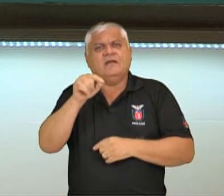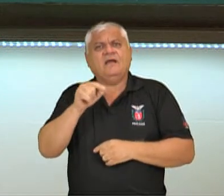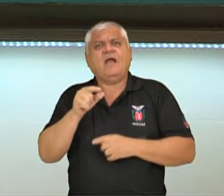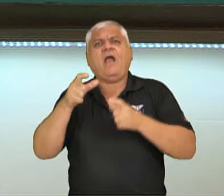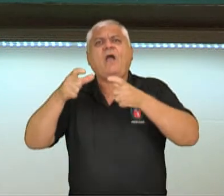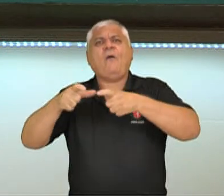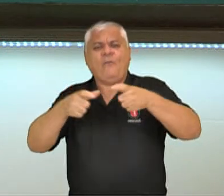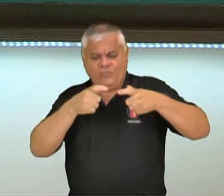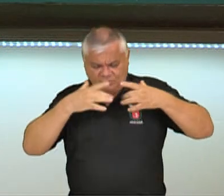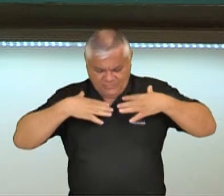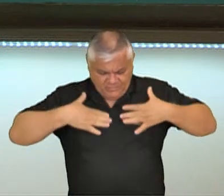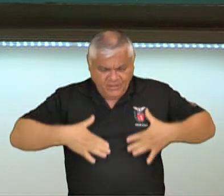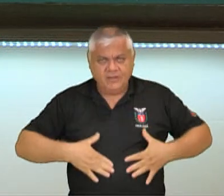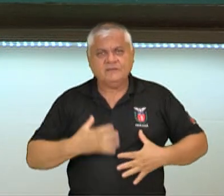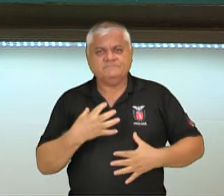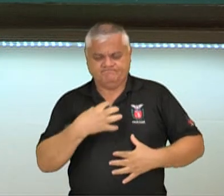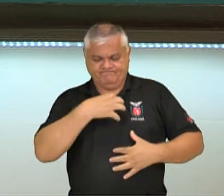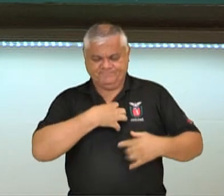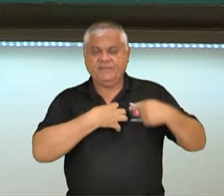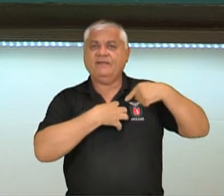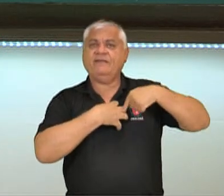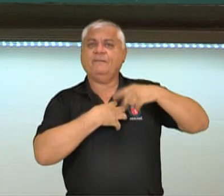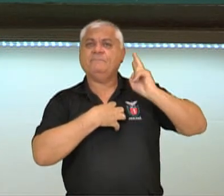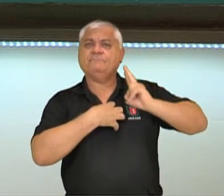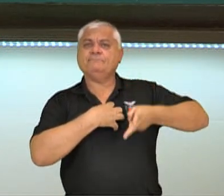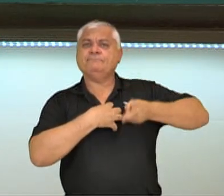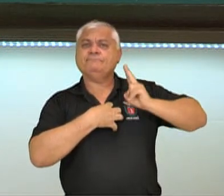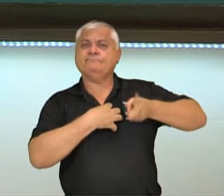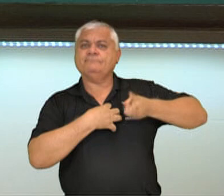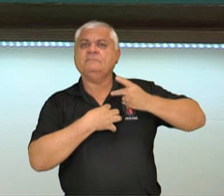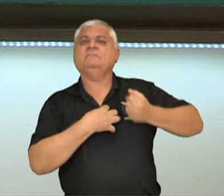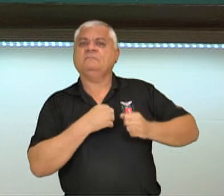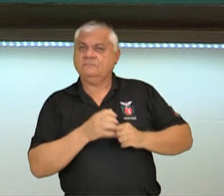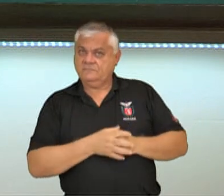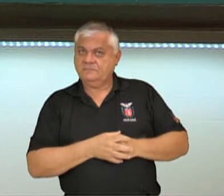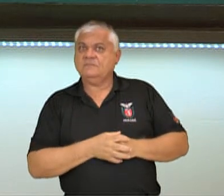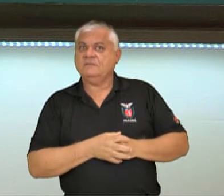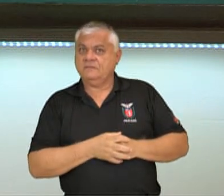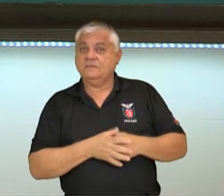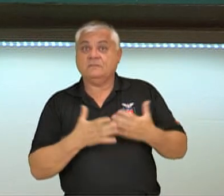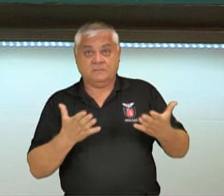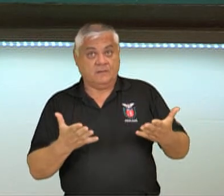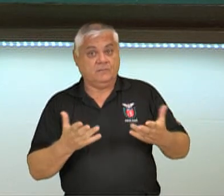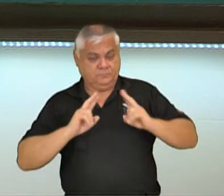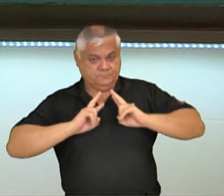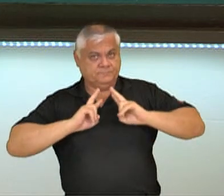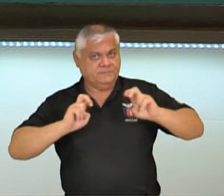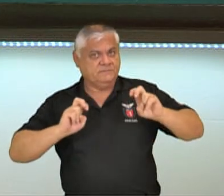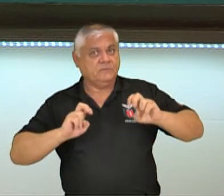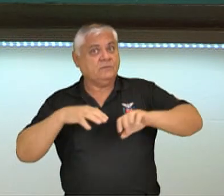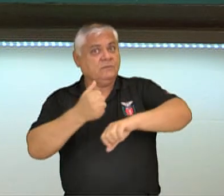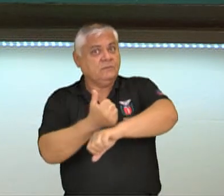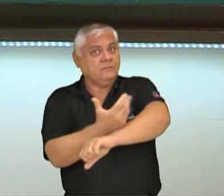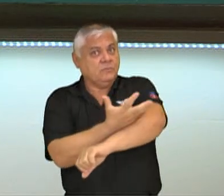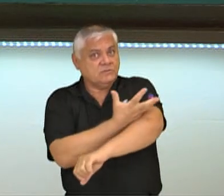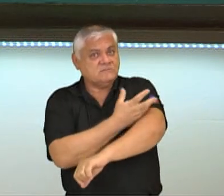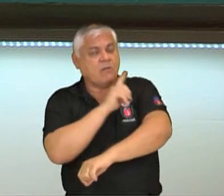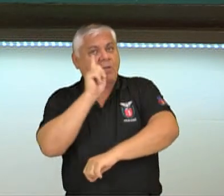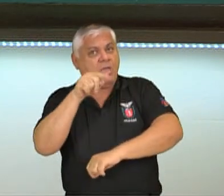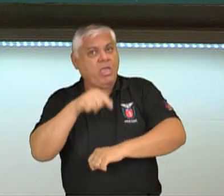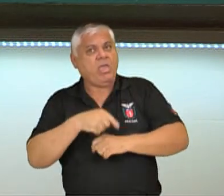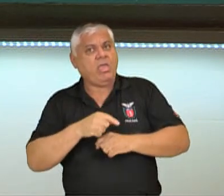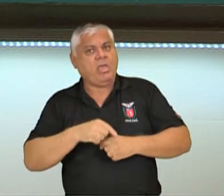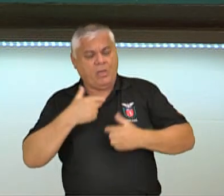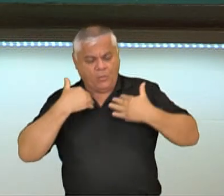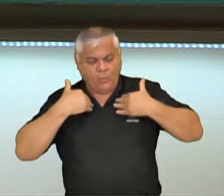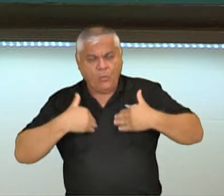se concentrar, é exatamente na região do seu coração. Então veja como uma emoção afetou o